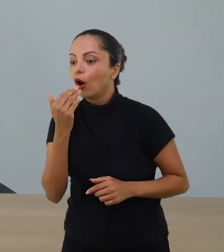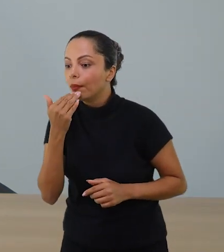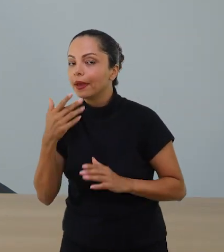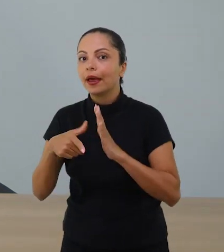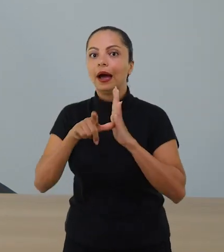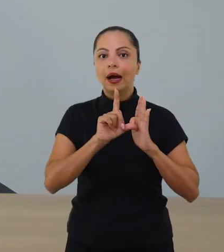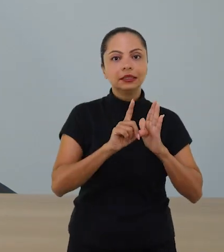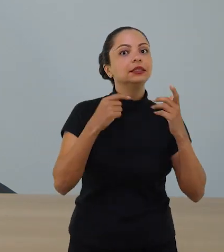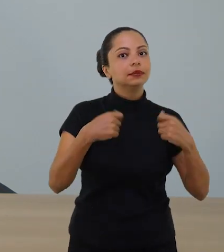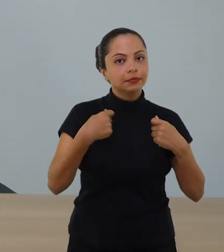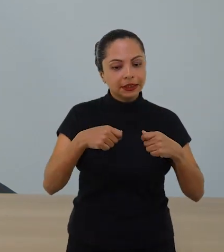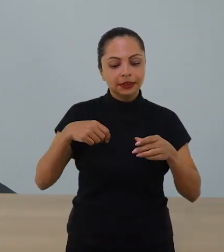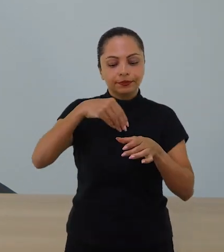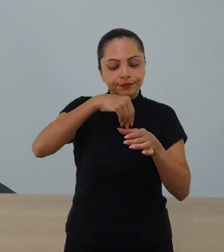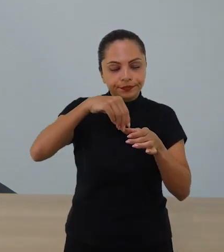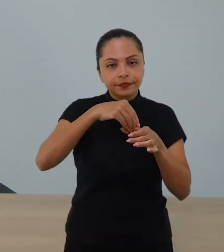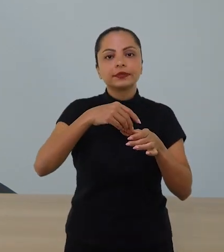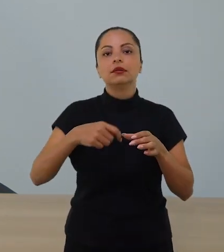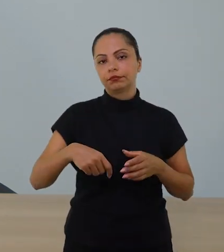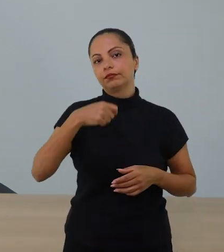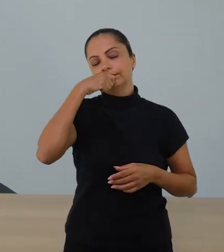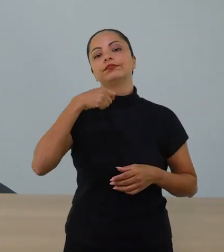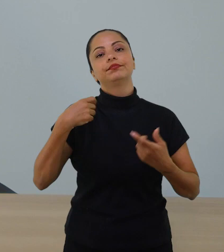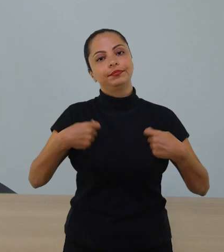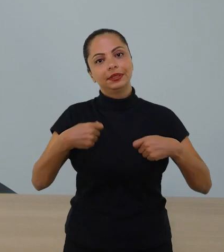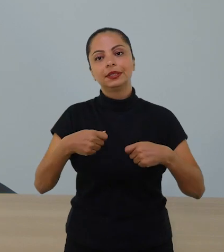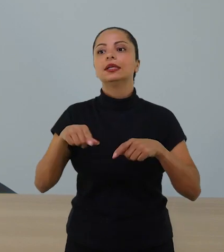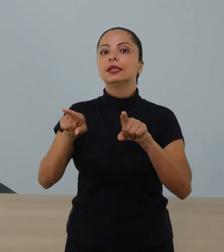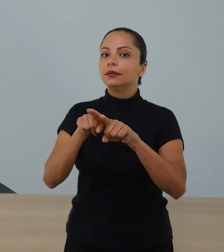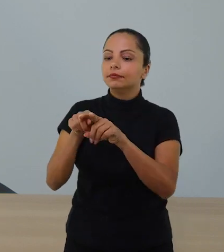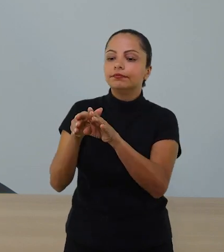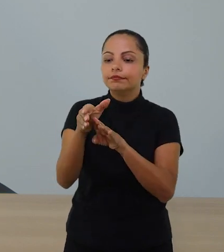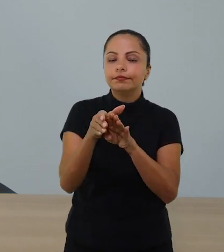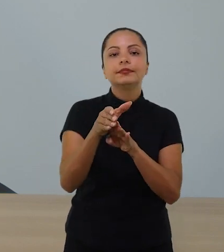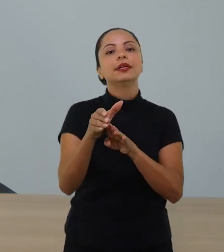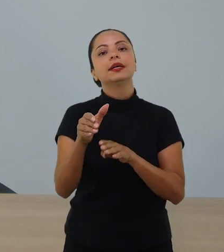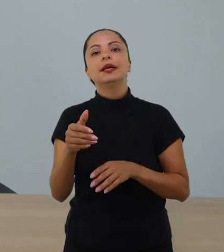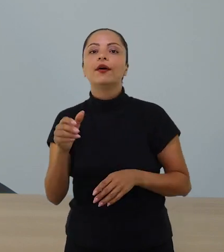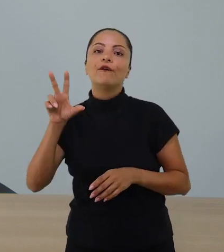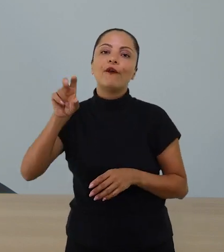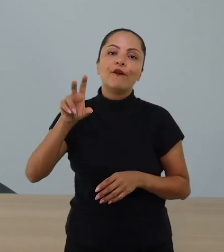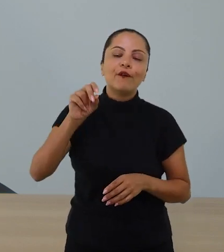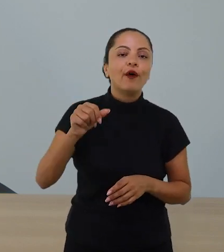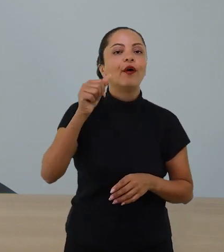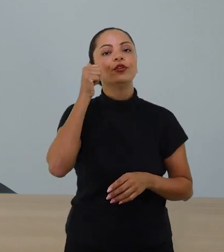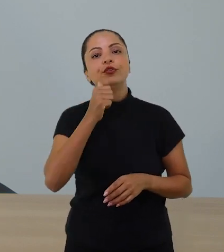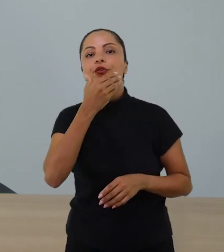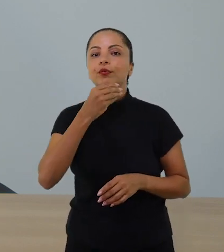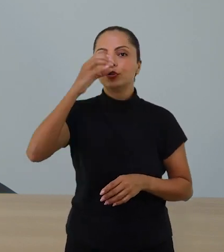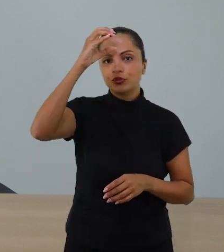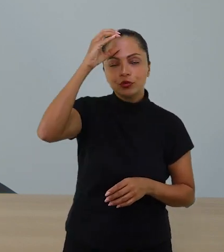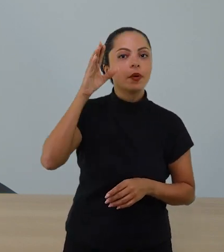refeições. Oriente todas as pessoas que participam do cuidado da criança: tios, avós, professores,